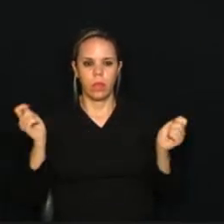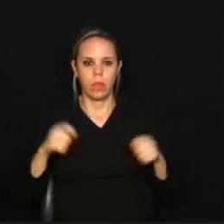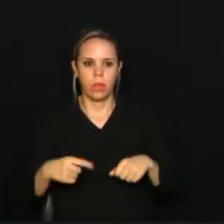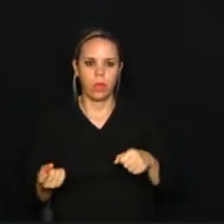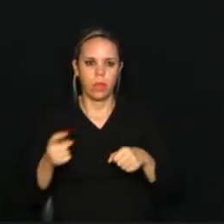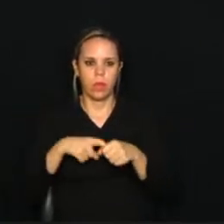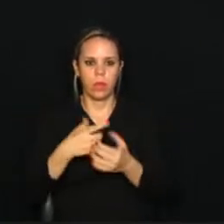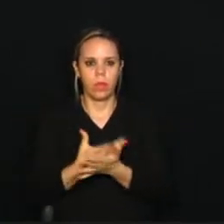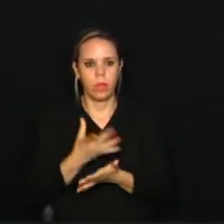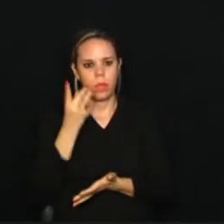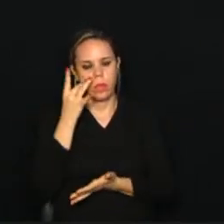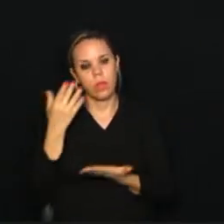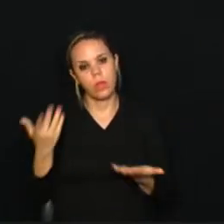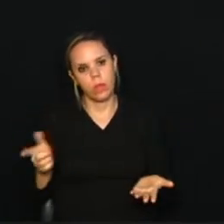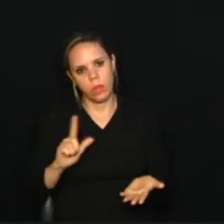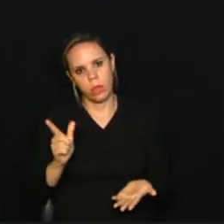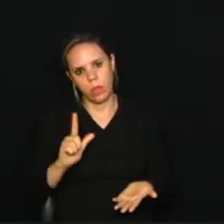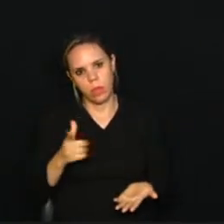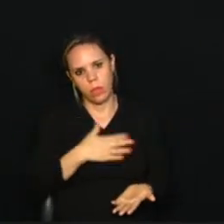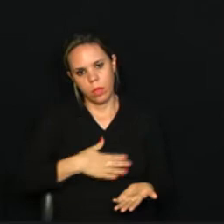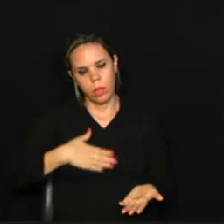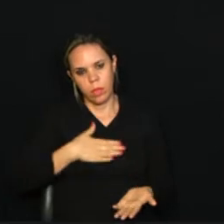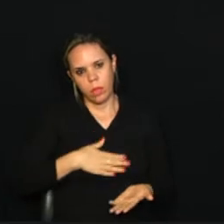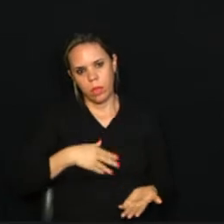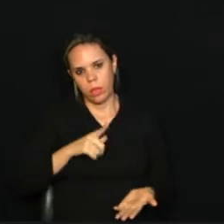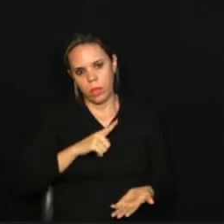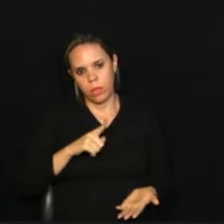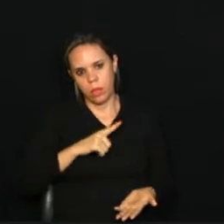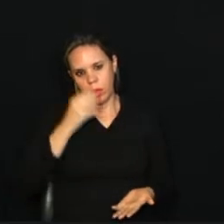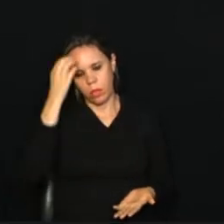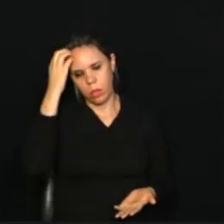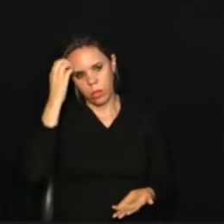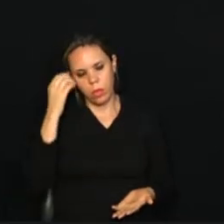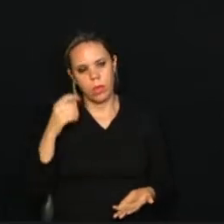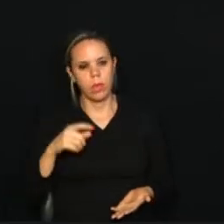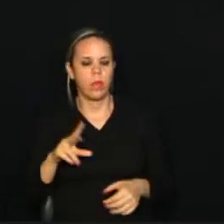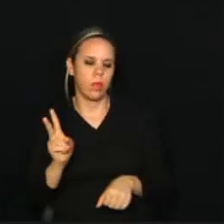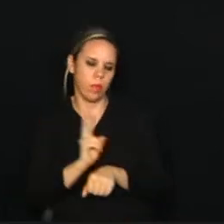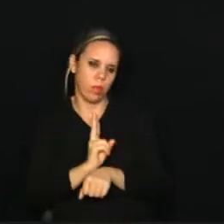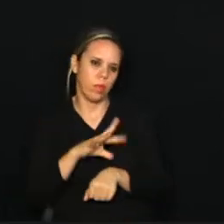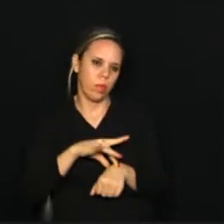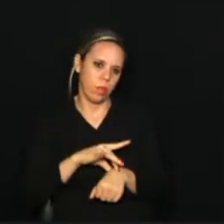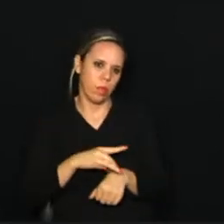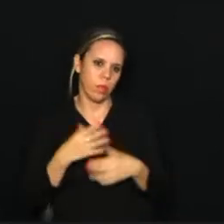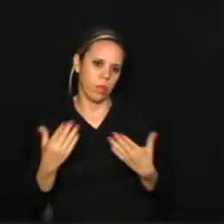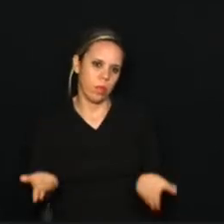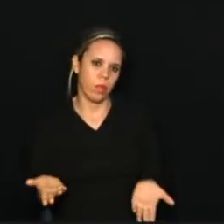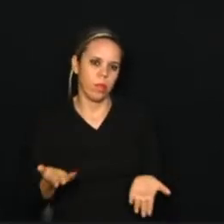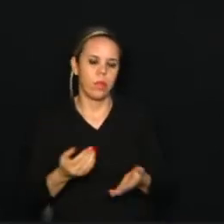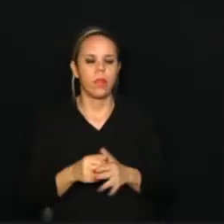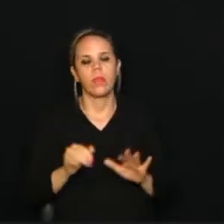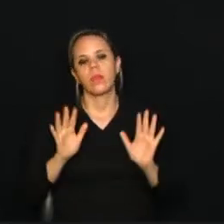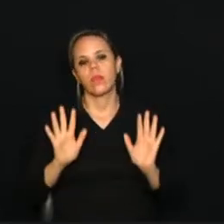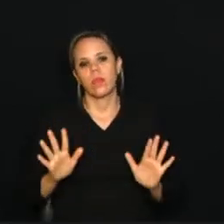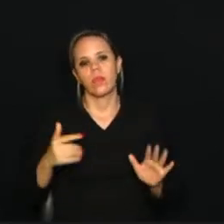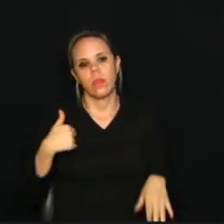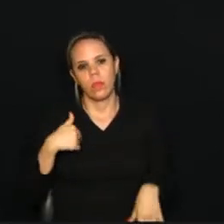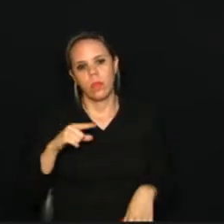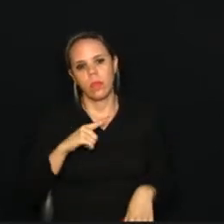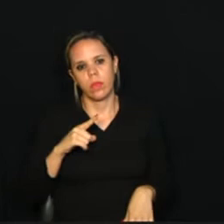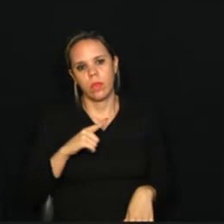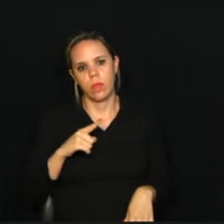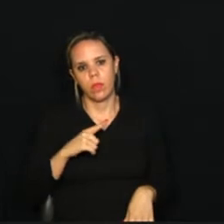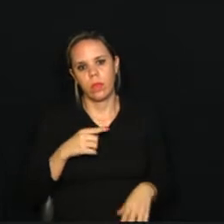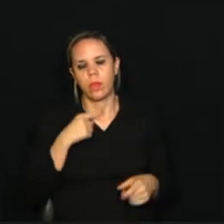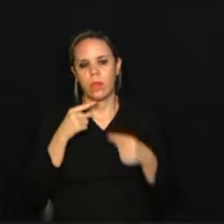para isso. Claro que gostaríamos que tivéssemos condições seguras para isso, mas eu tenho